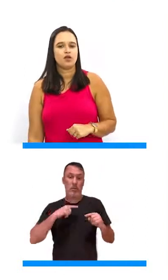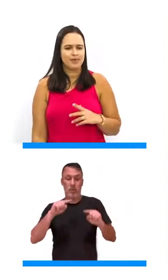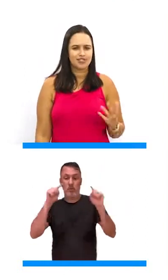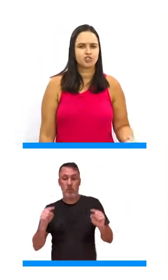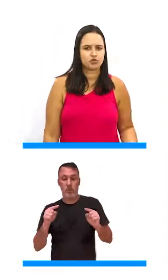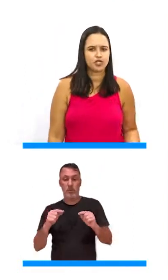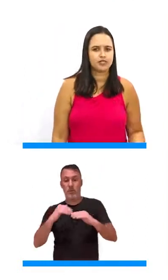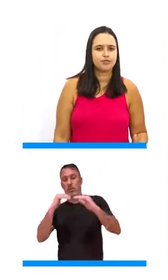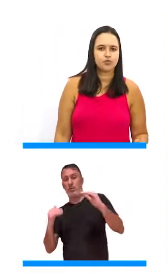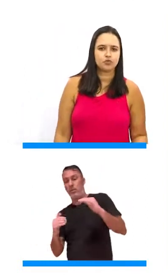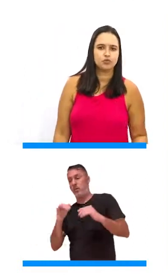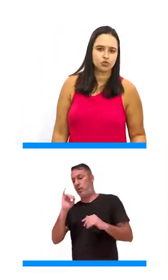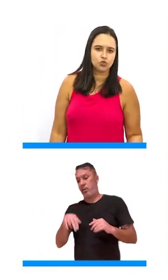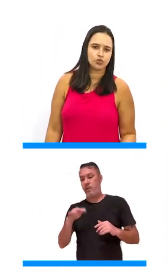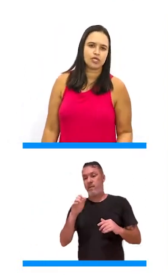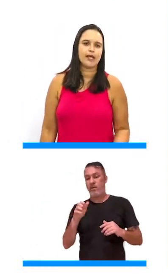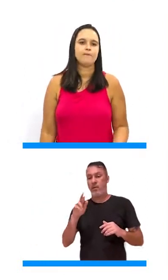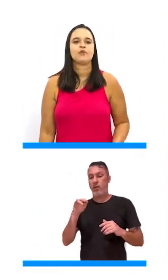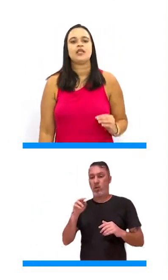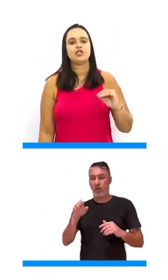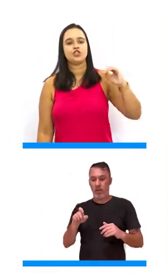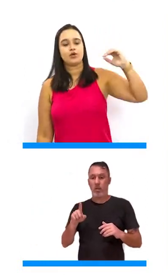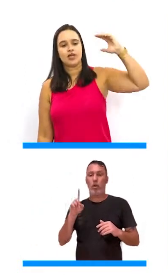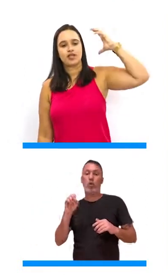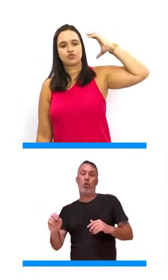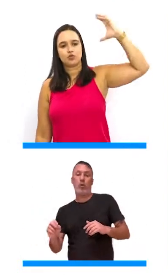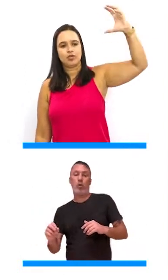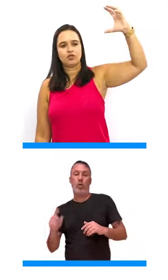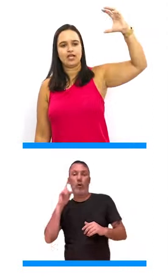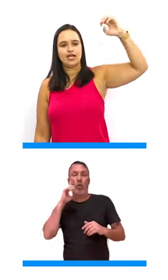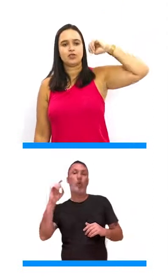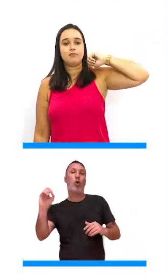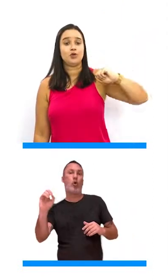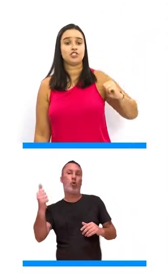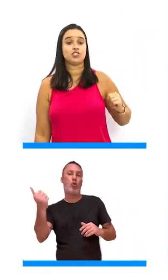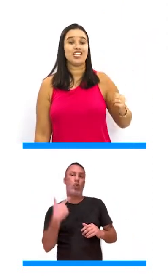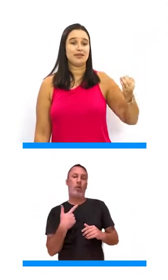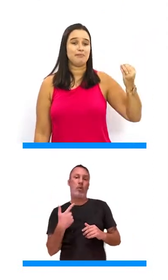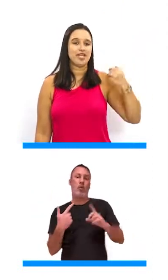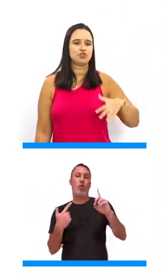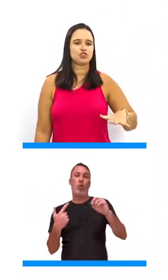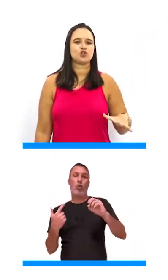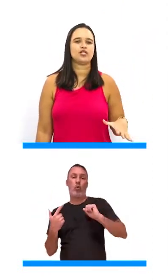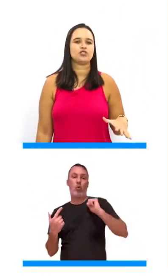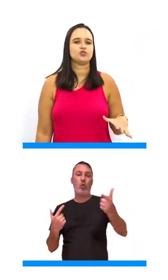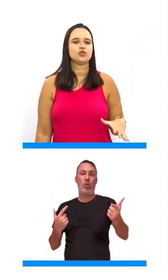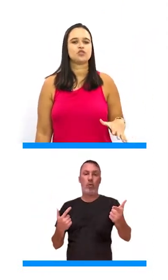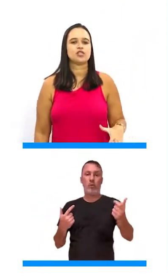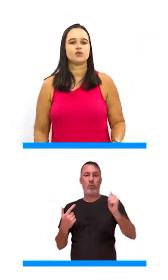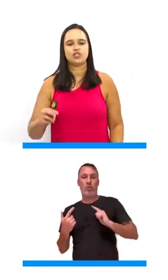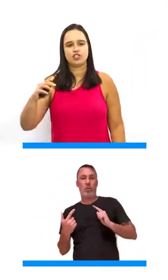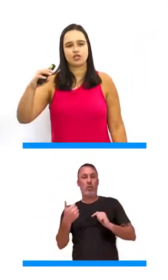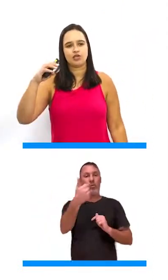meu. Mas a gente utiliza muito o do, né? Indica o quê? Superioridade. Meu candidato é menos desonesto do que